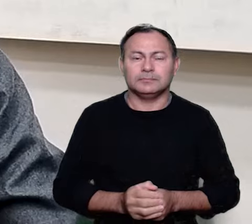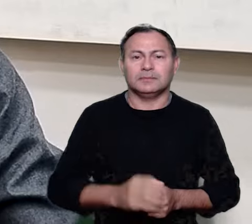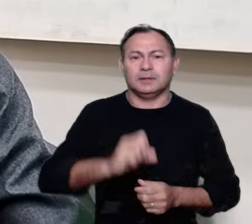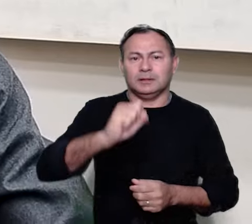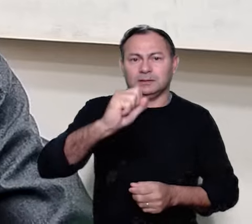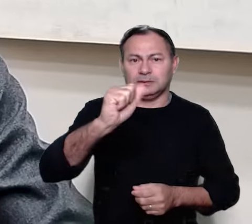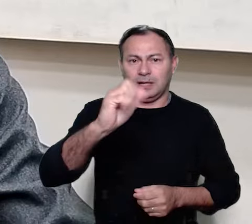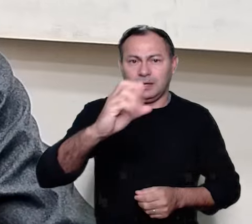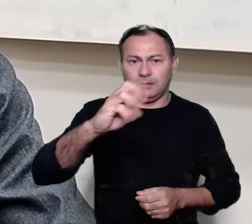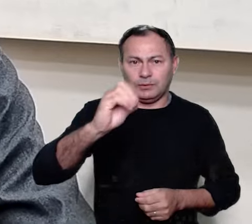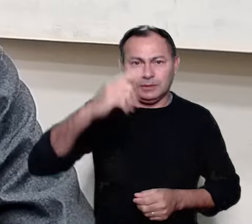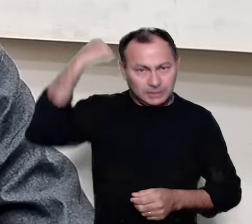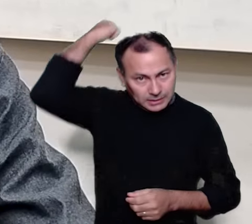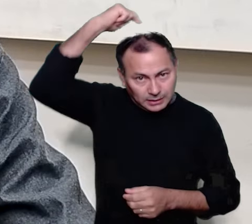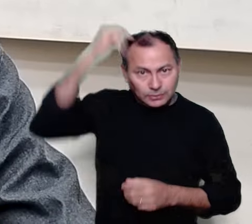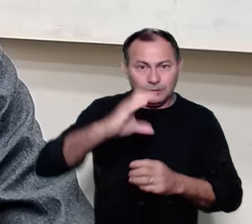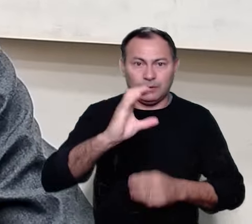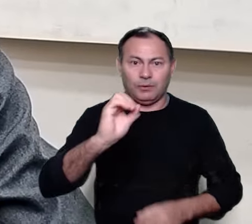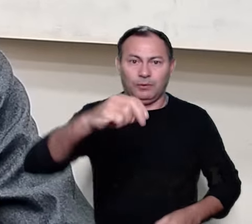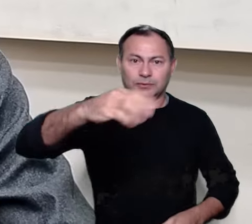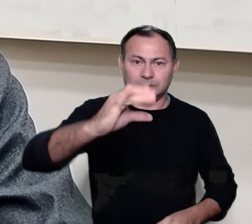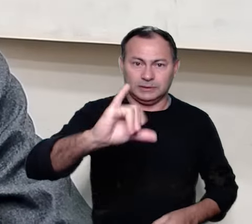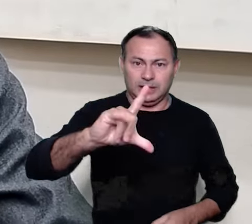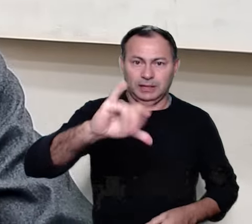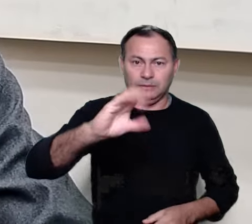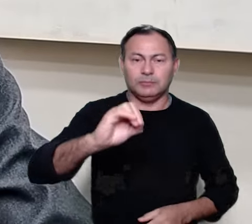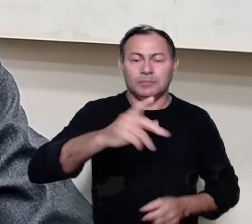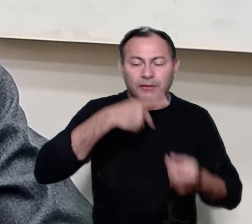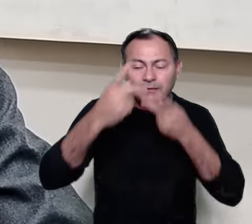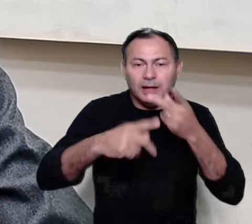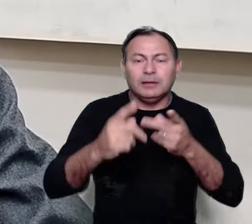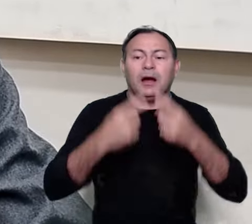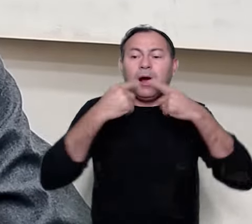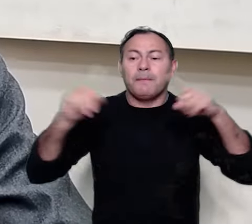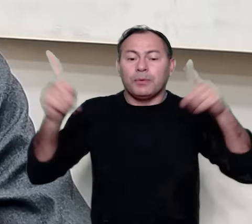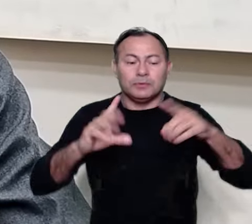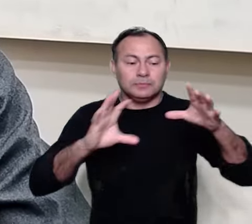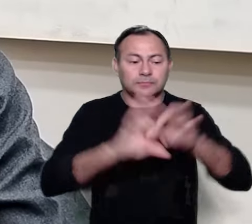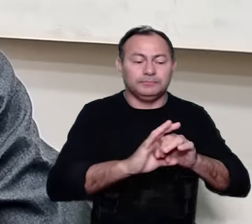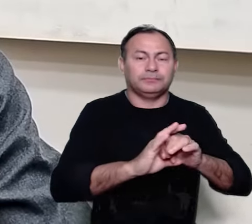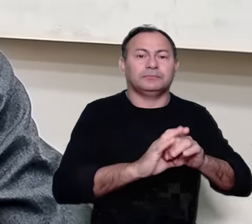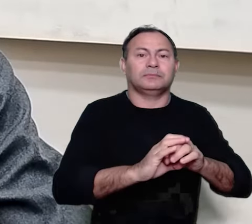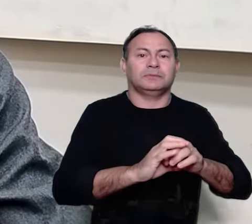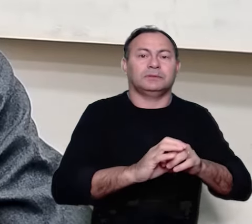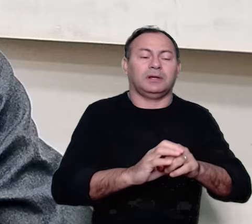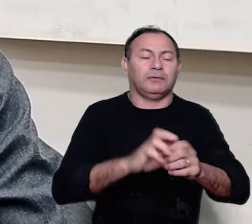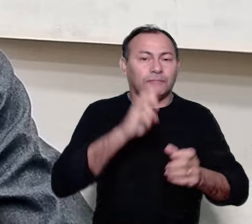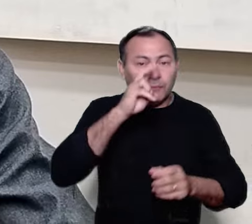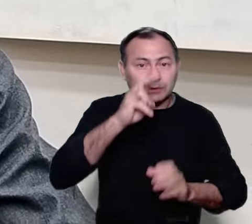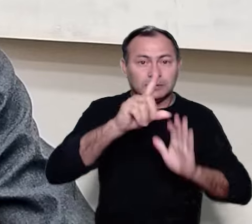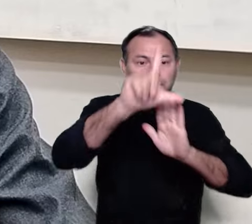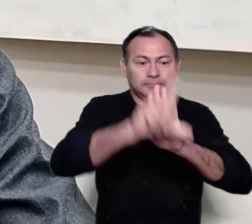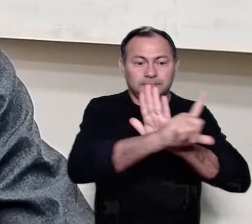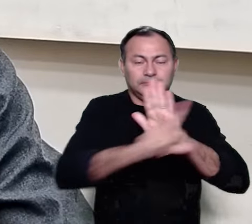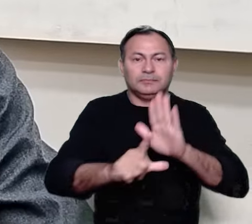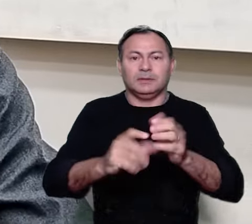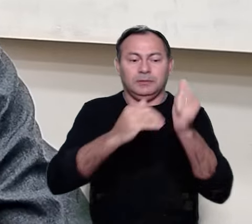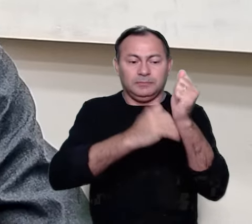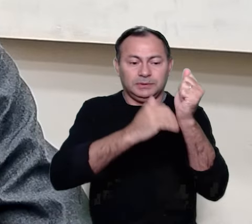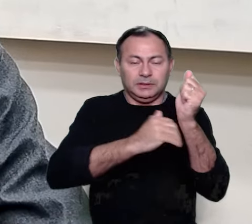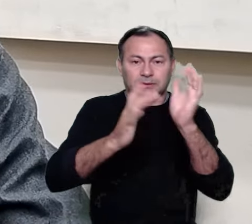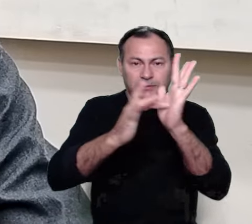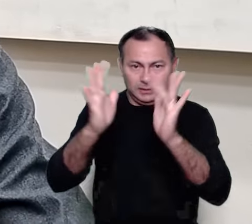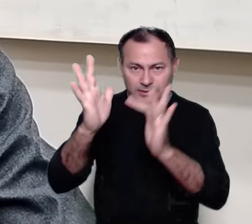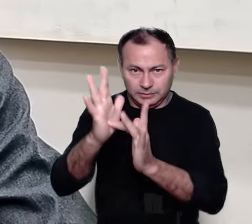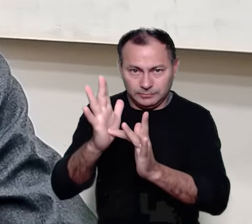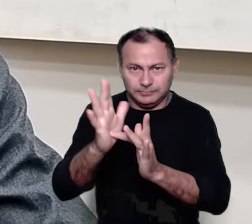Sacrosanctum Contilium afirma ainda que a música deve estar unida a ação litúrgica ao mistério